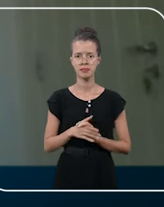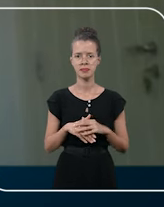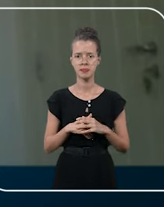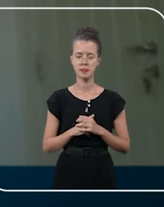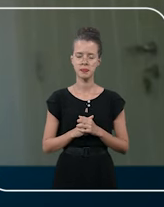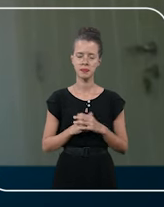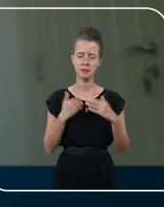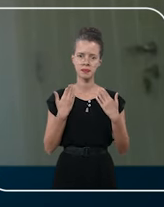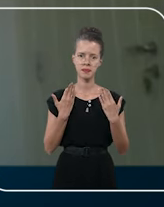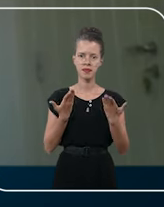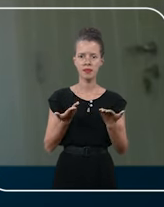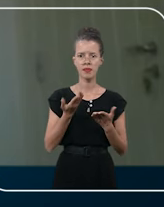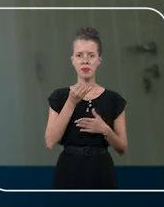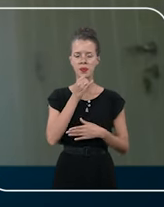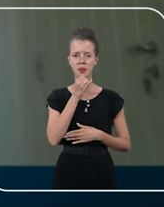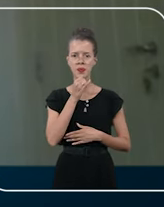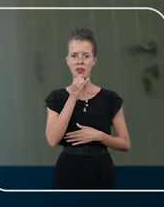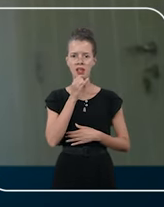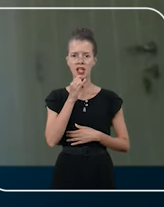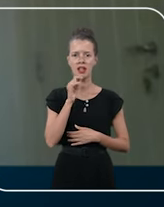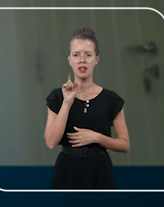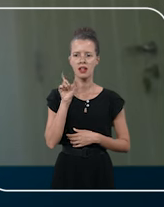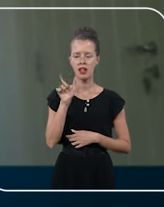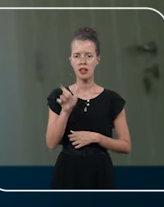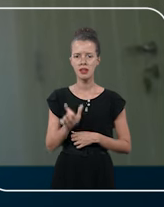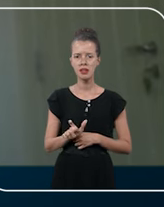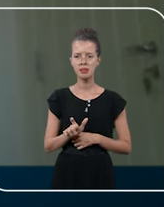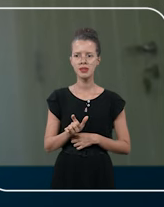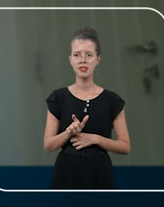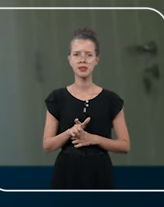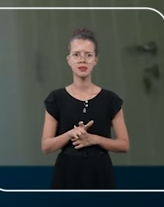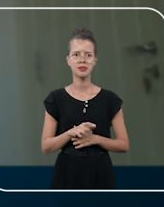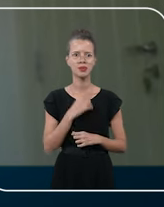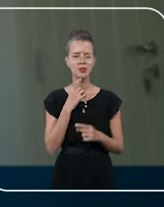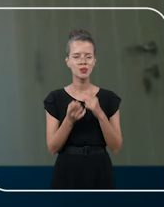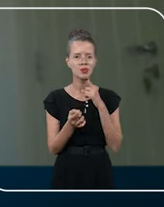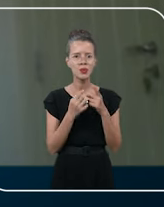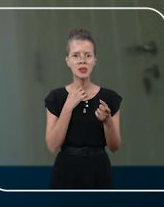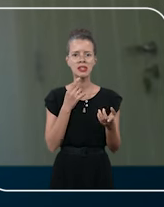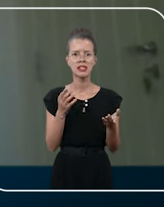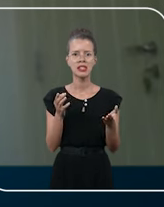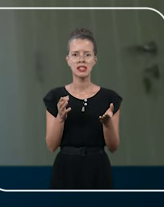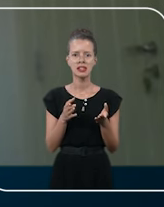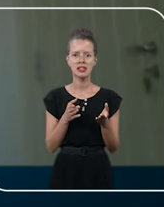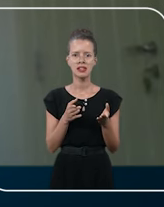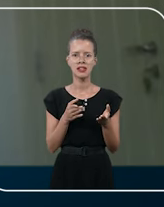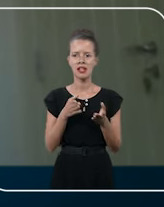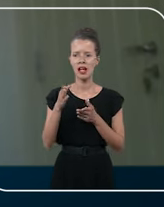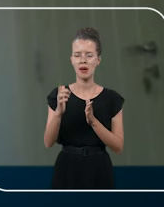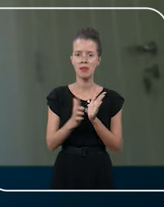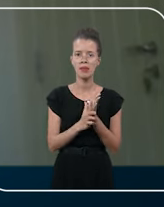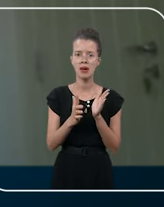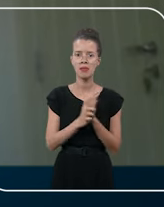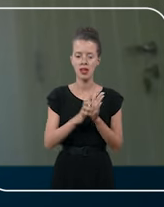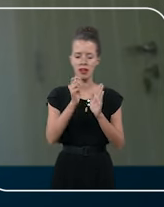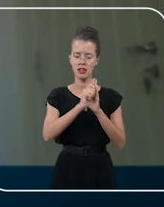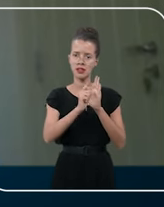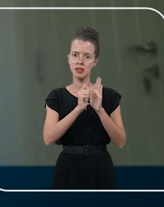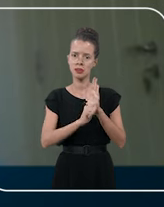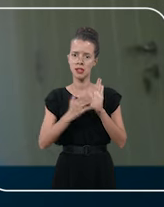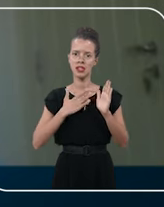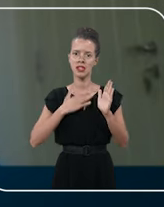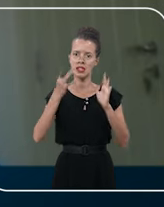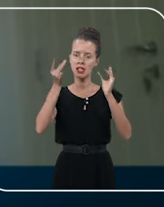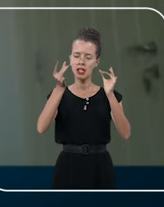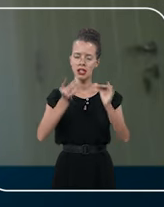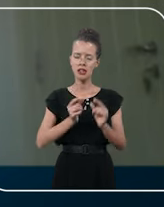por exemplo, a pessoa não consegue ter acesso ao prontuário médico, ou a pessoa, ela não